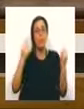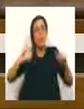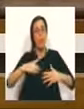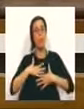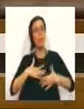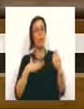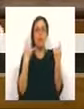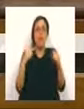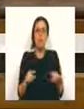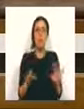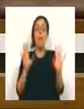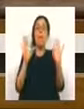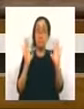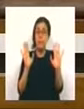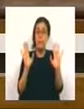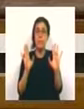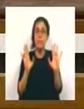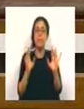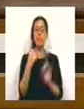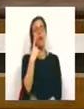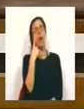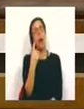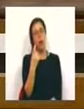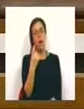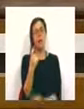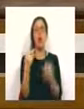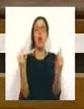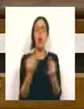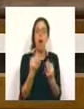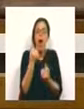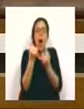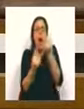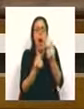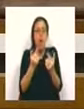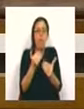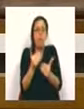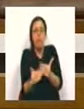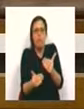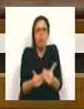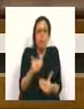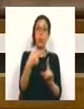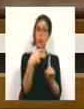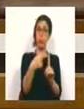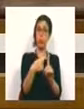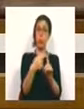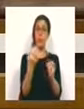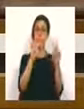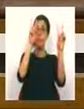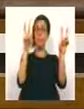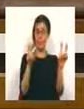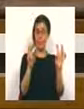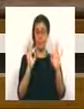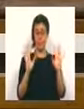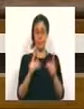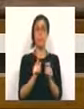disso, sem, no entanto, deixar de reconhecer que houveram alguns avanços positivos nestas matérias.